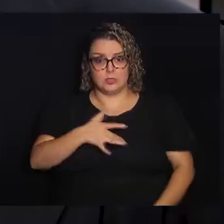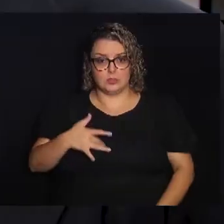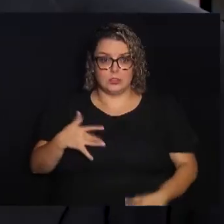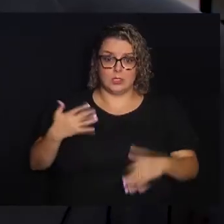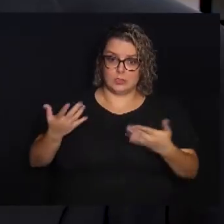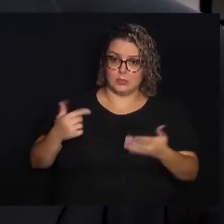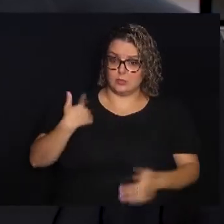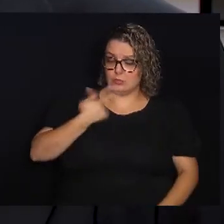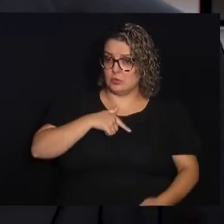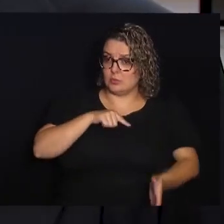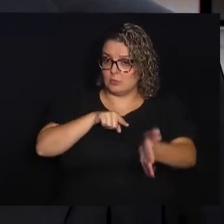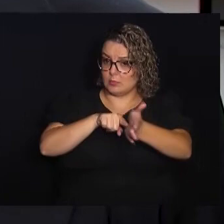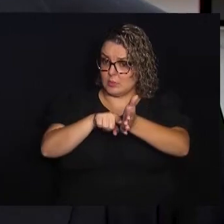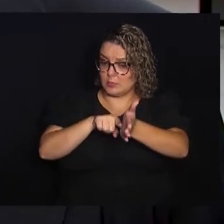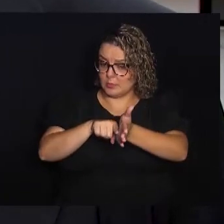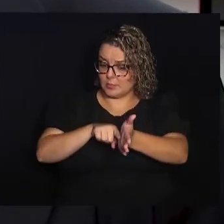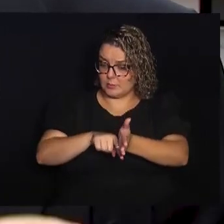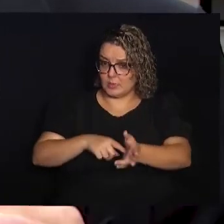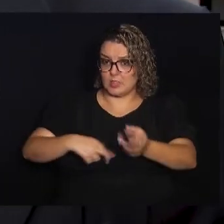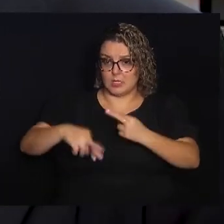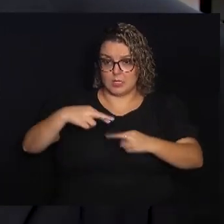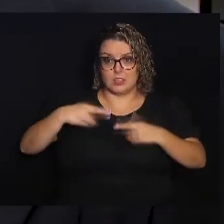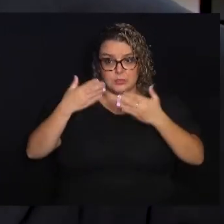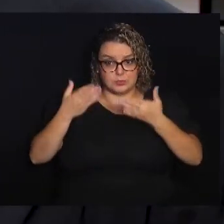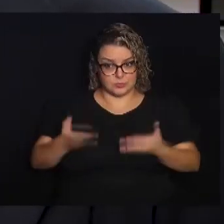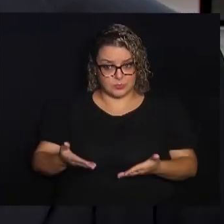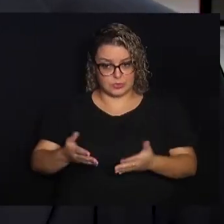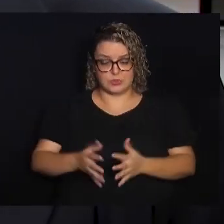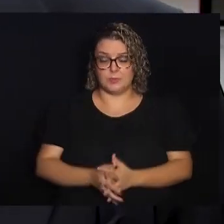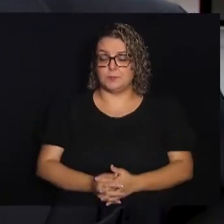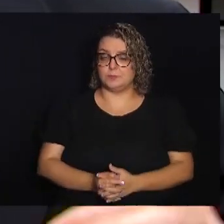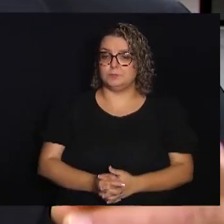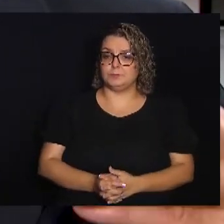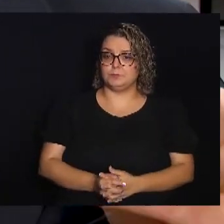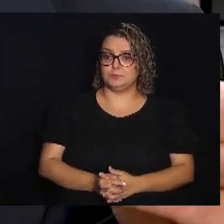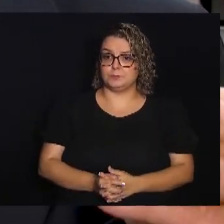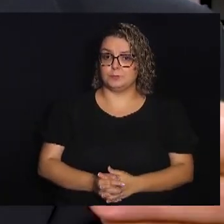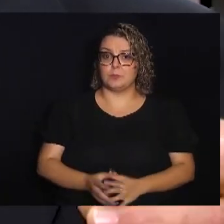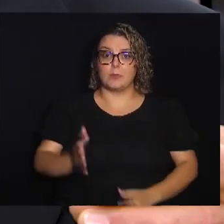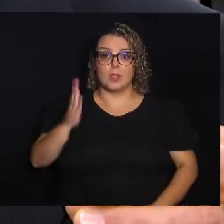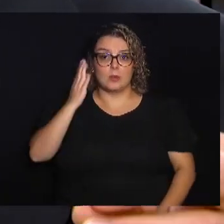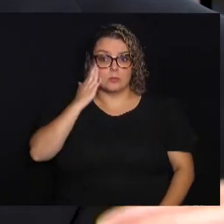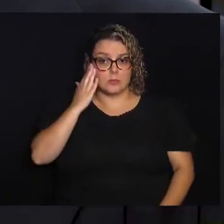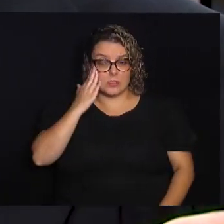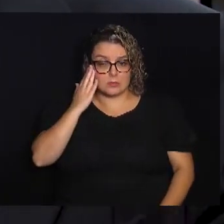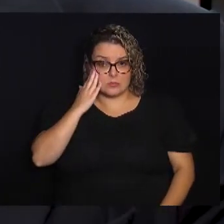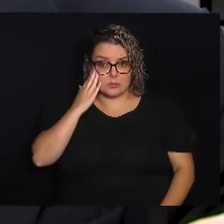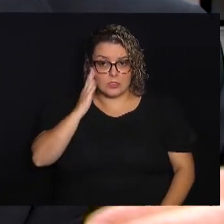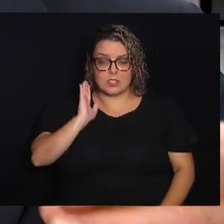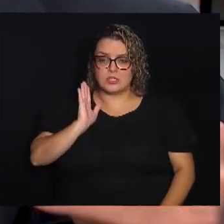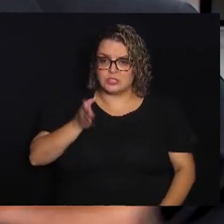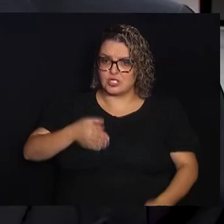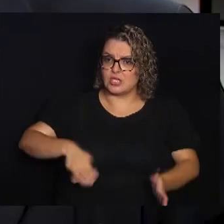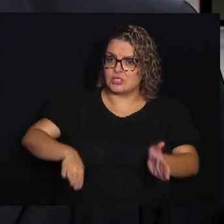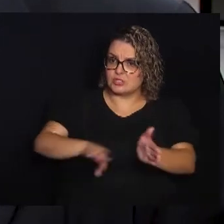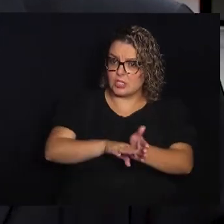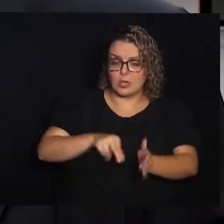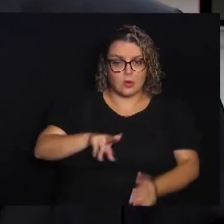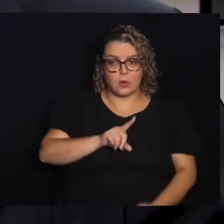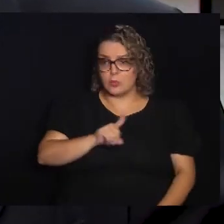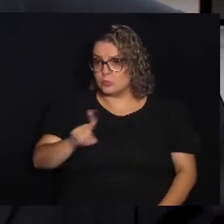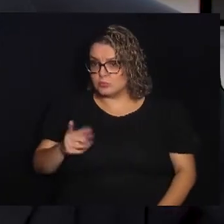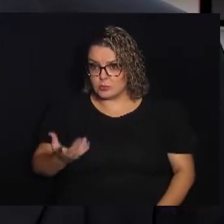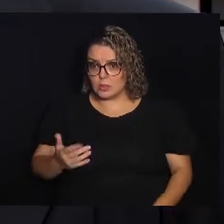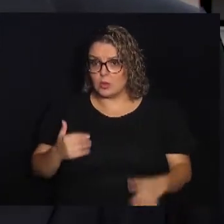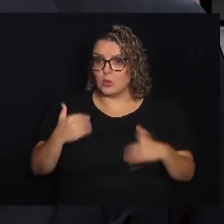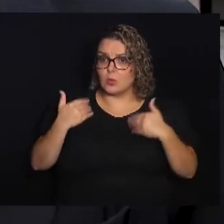Saúde. Então, nós fizemos questionamentos relativos a isso, para sabermos se já chegou